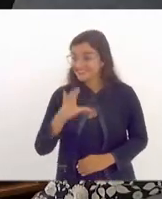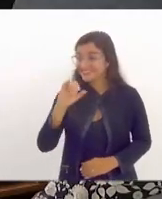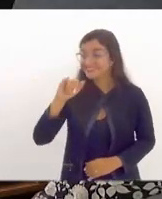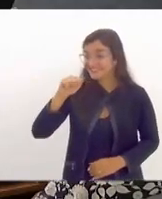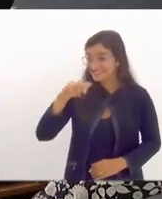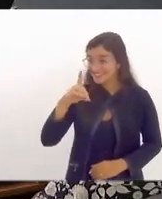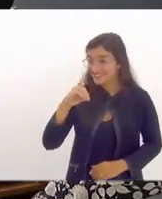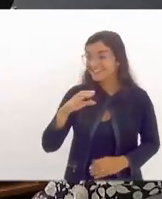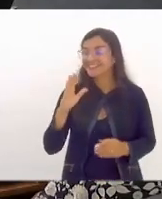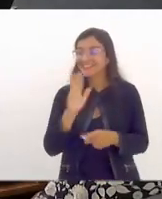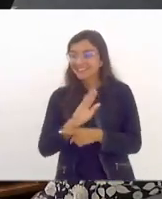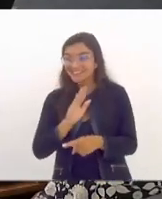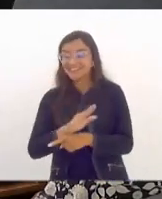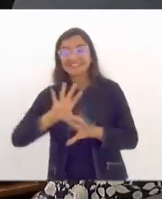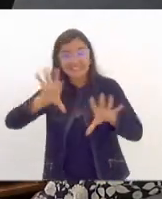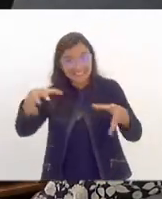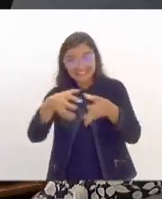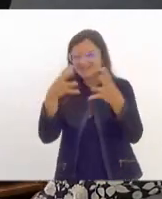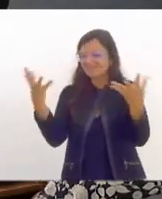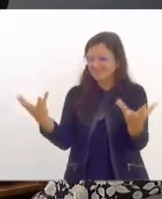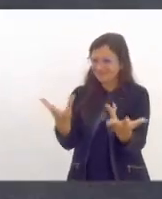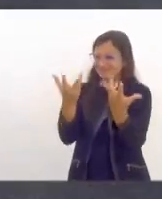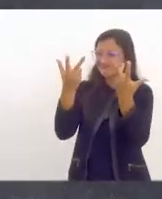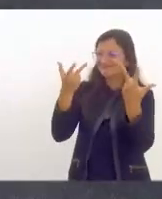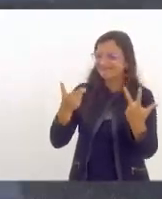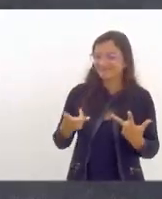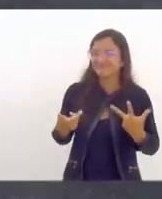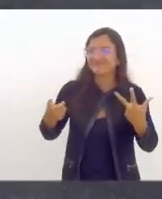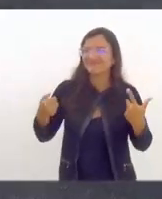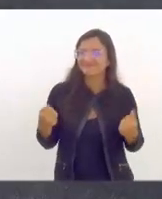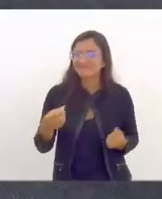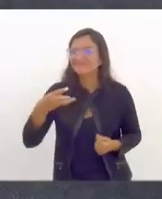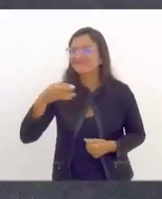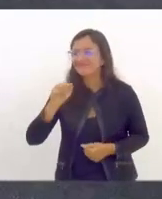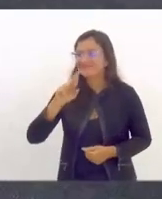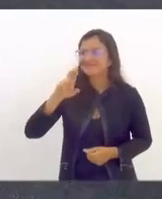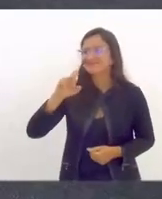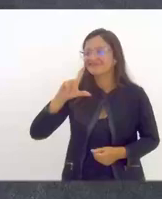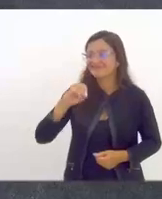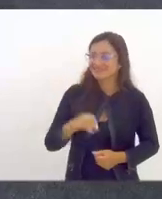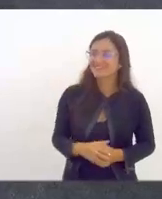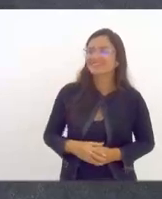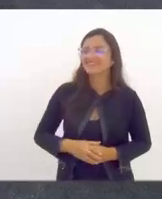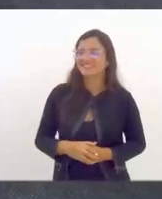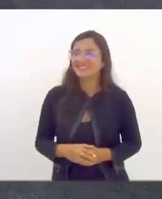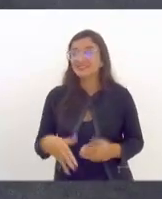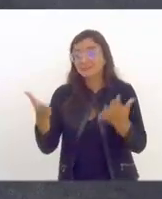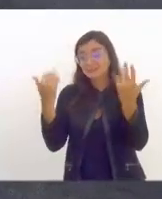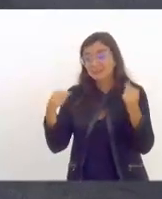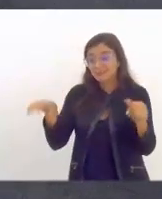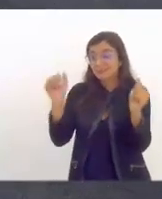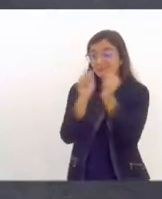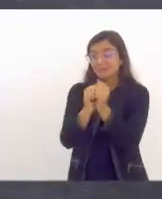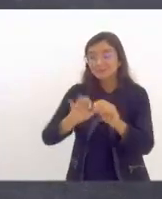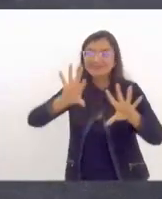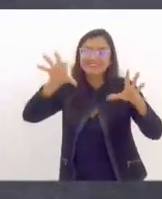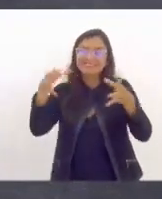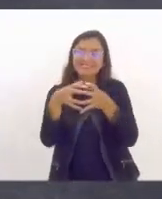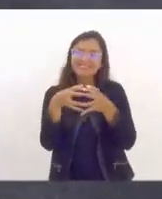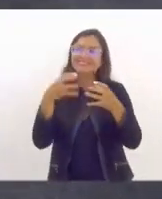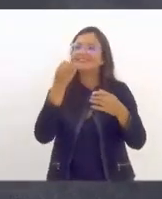a equipe maravilhosa Marcelo vamos junto comunidade